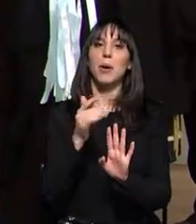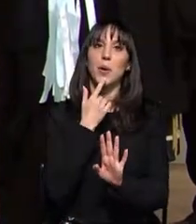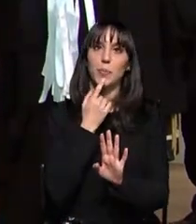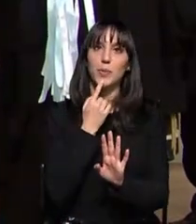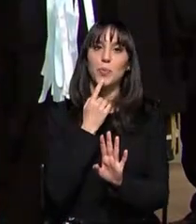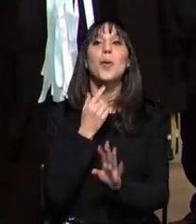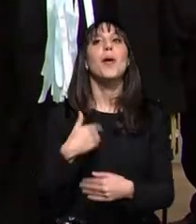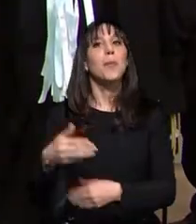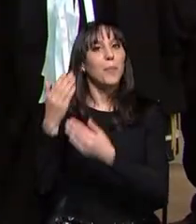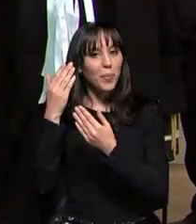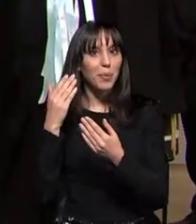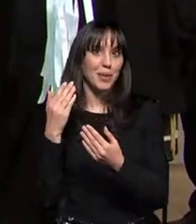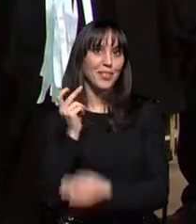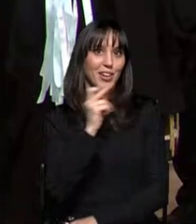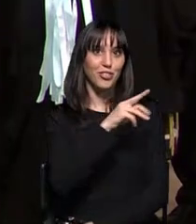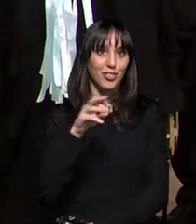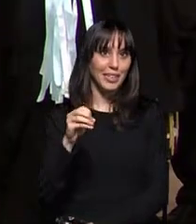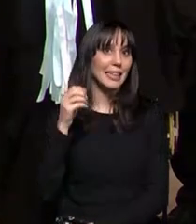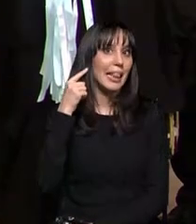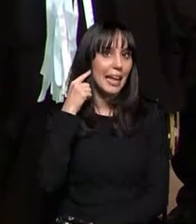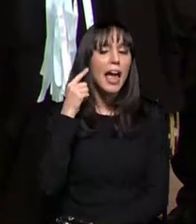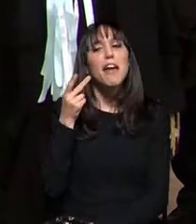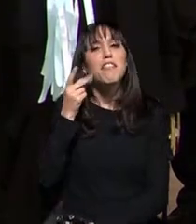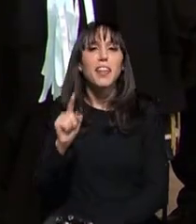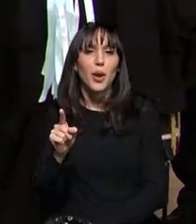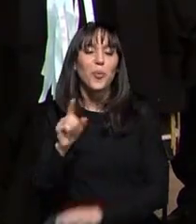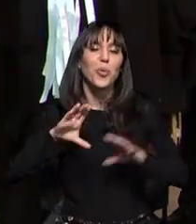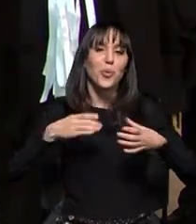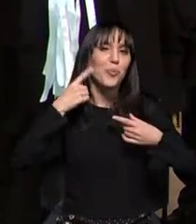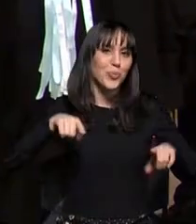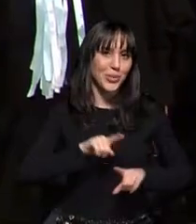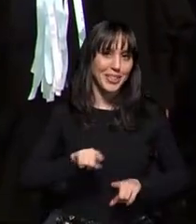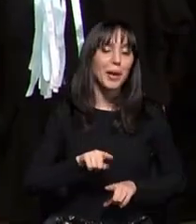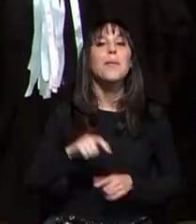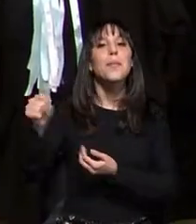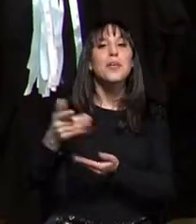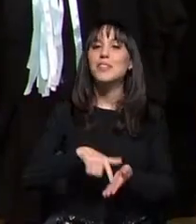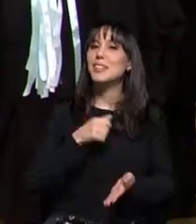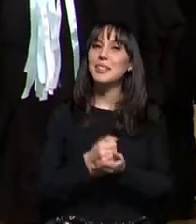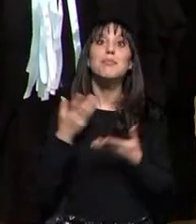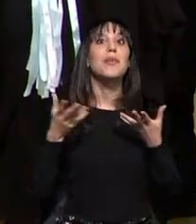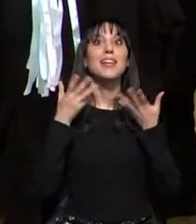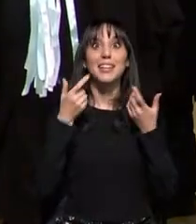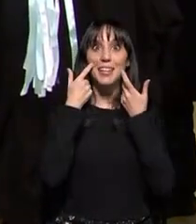Olha, parabéns pelos vossos 30 anos, não de vida, de tuna. Portanto, sejam muito bem-vindos sempre. E é uma alegria ver